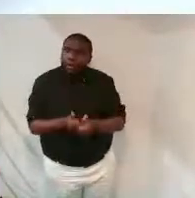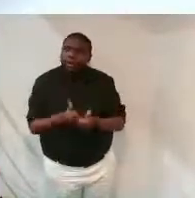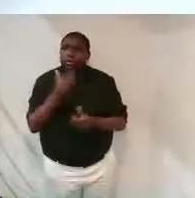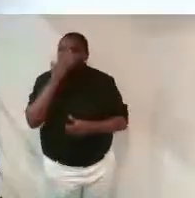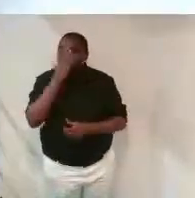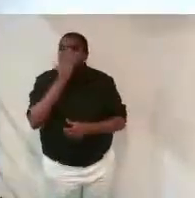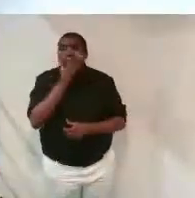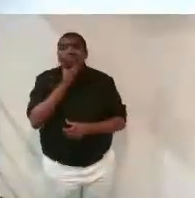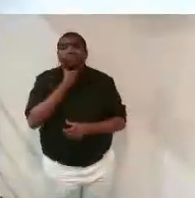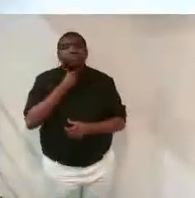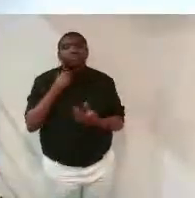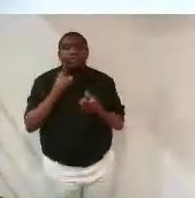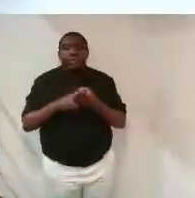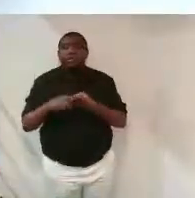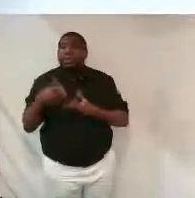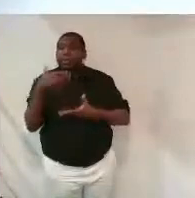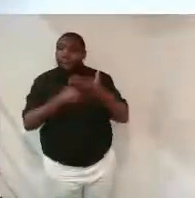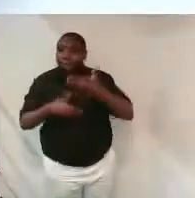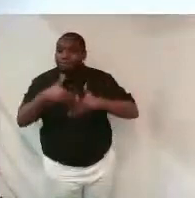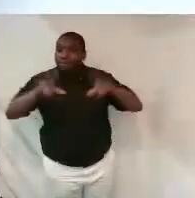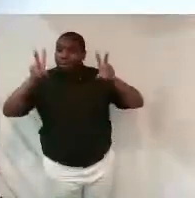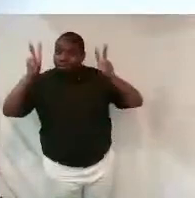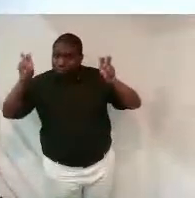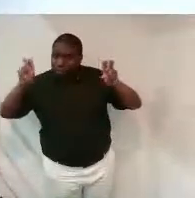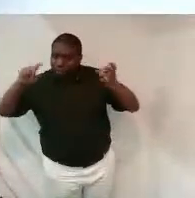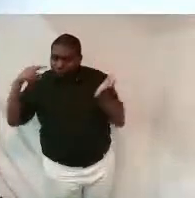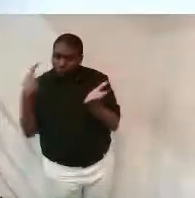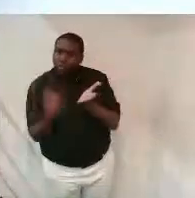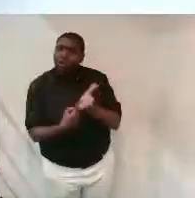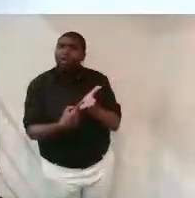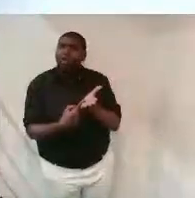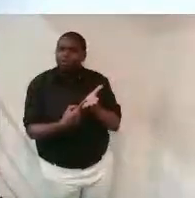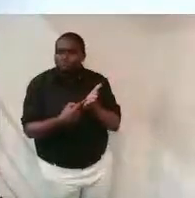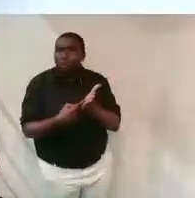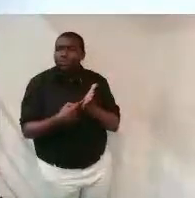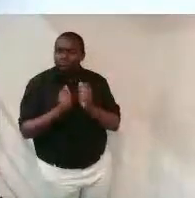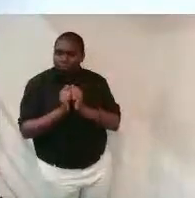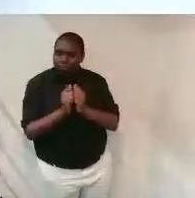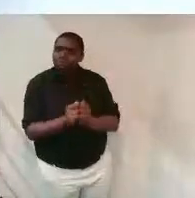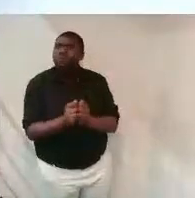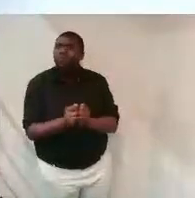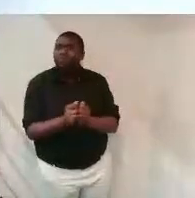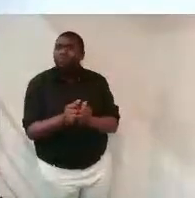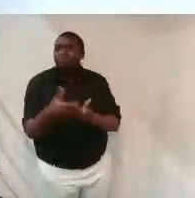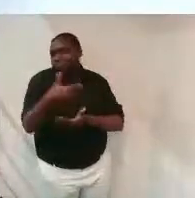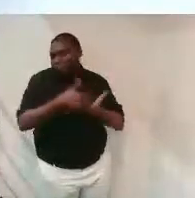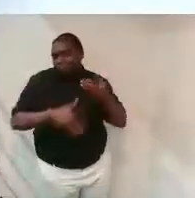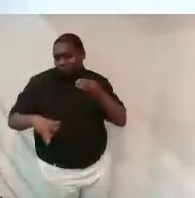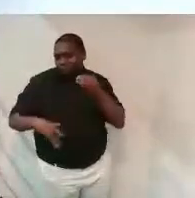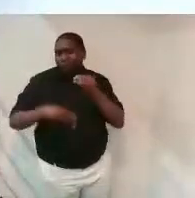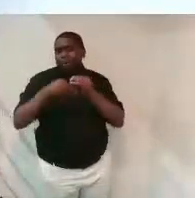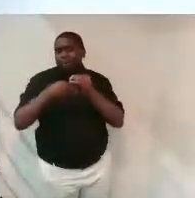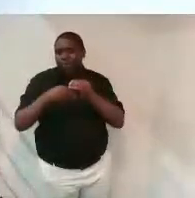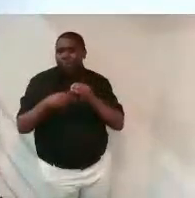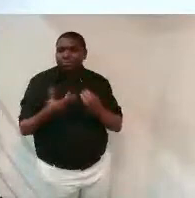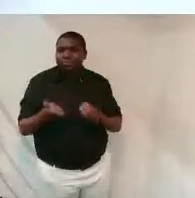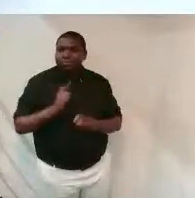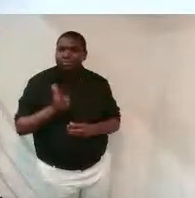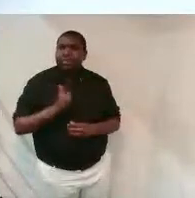e, eventualmente, participação de termos de cooperação de logística reversa. Nós temos exemplos